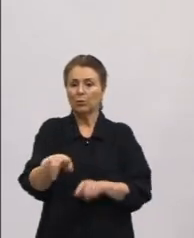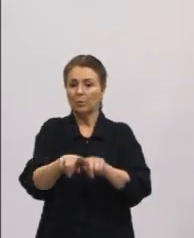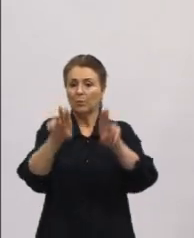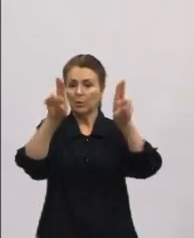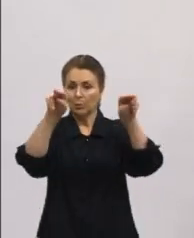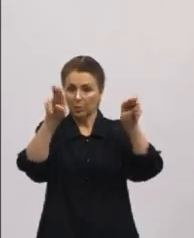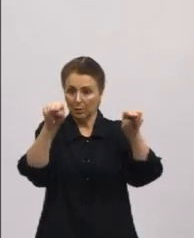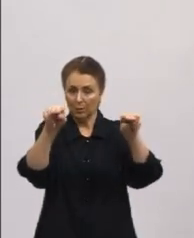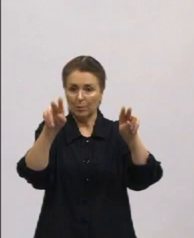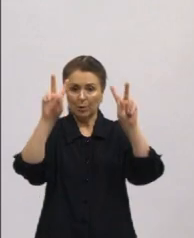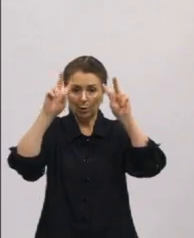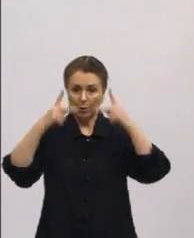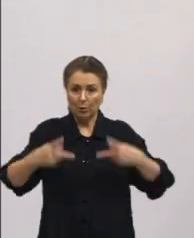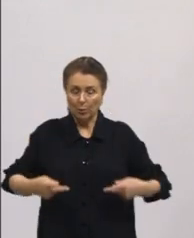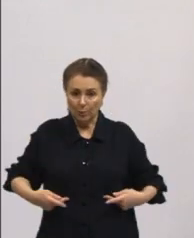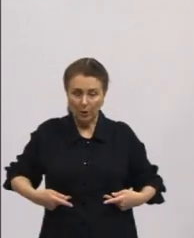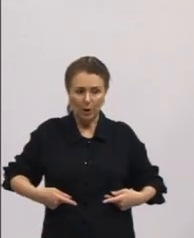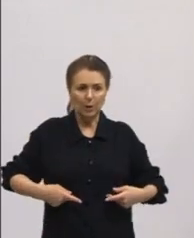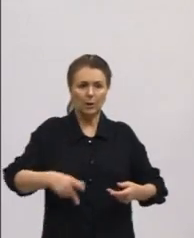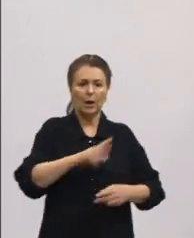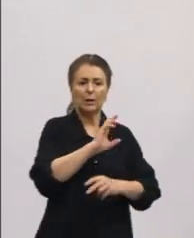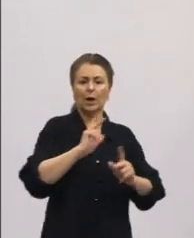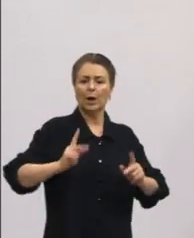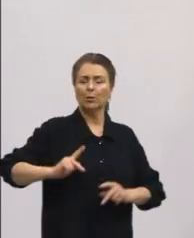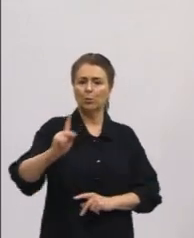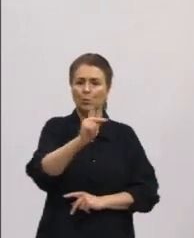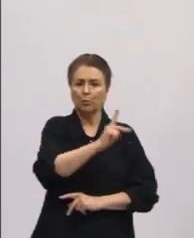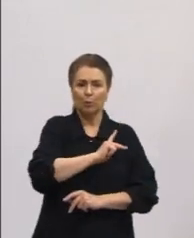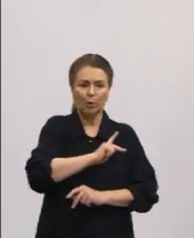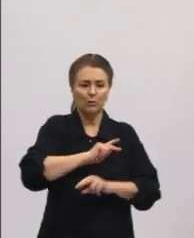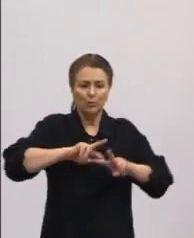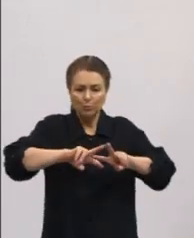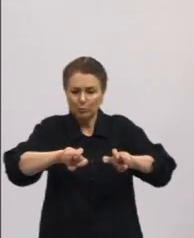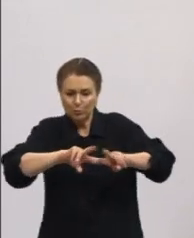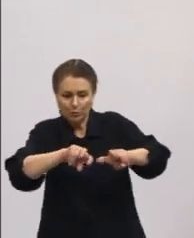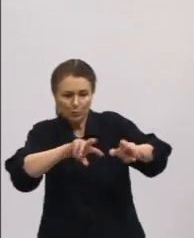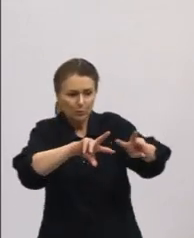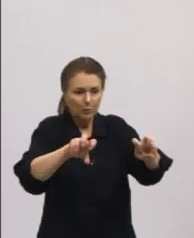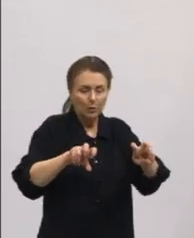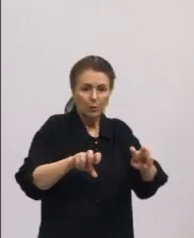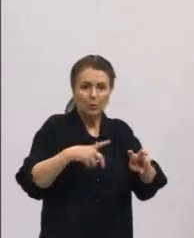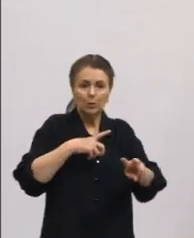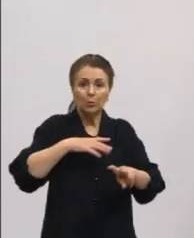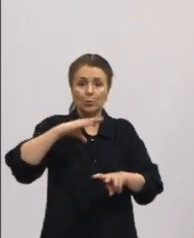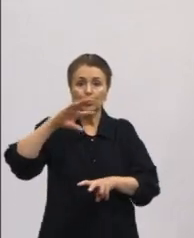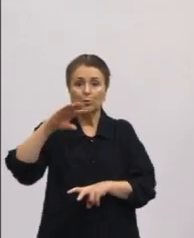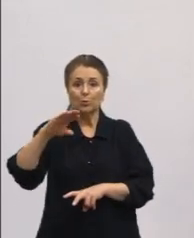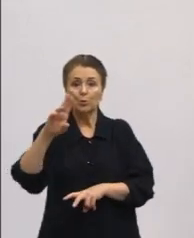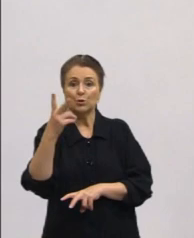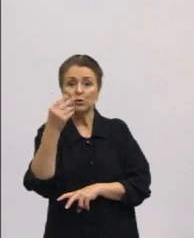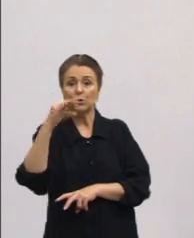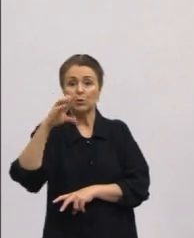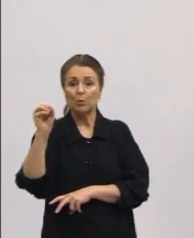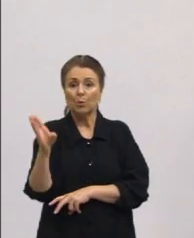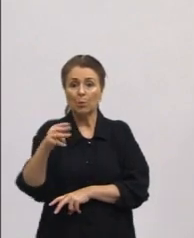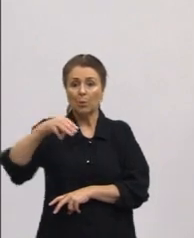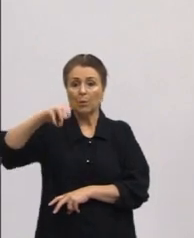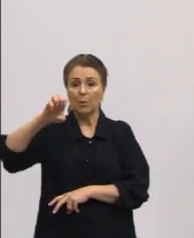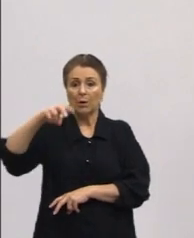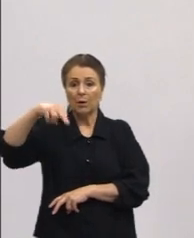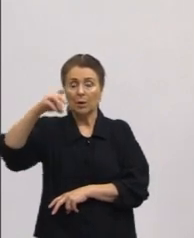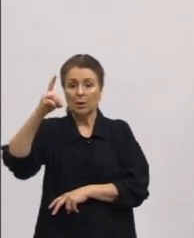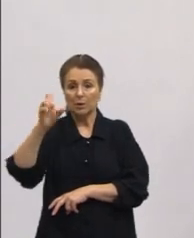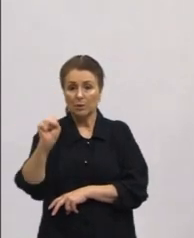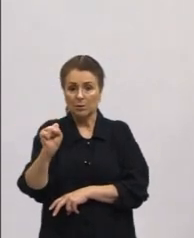extrativistas do seringueiros do Chico Mendes e a gente falou de alternativas né exatamente de sobrevivência desses povos